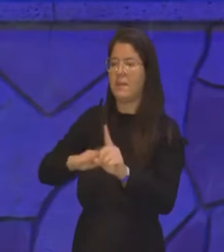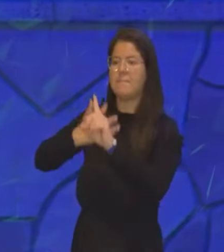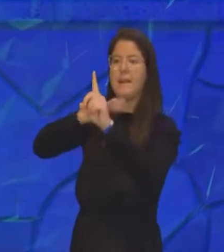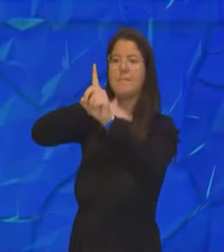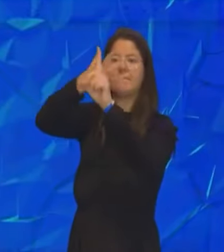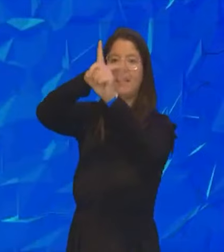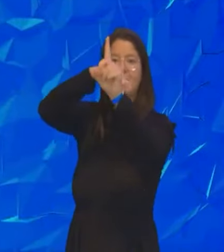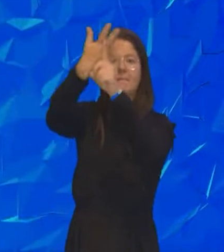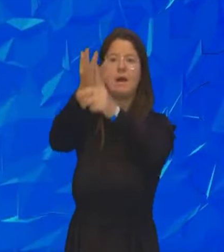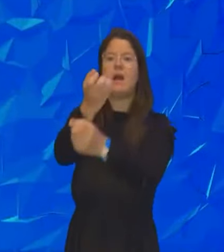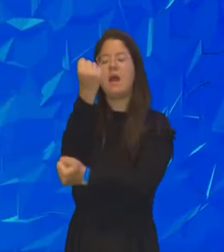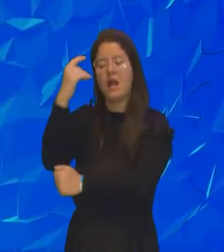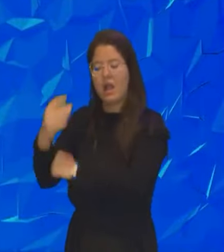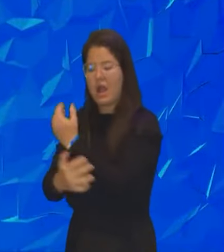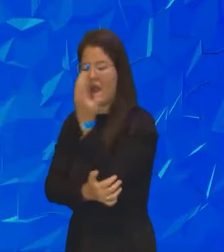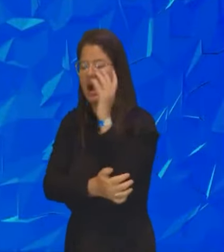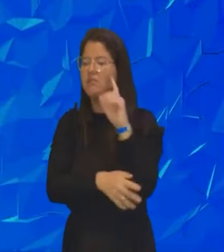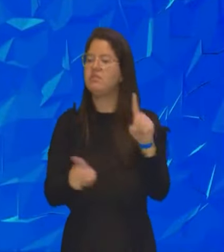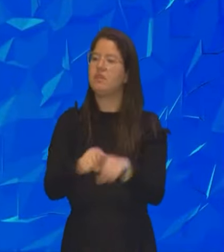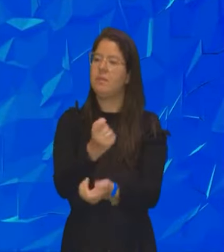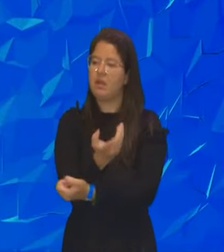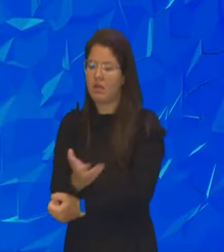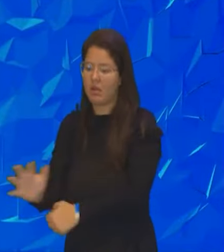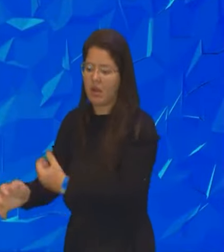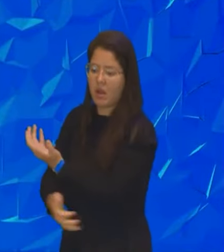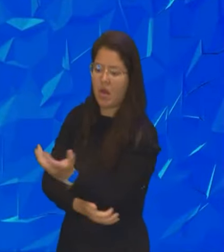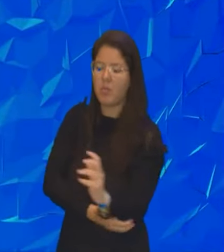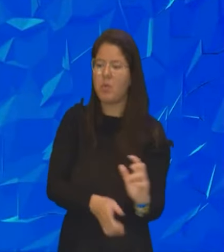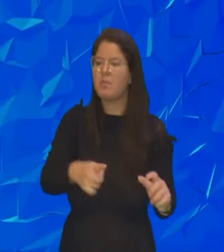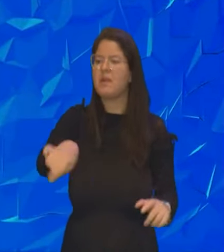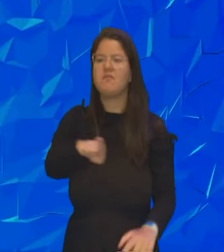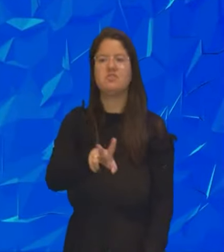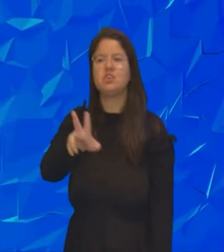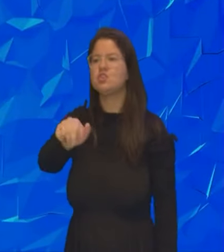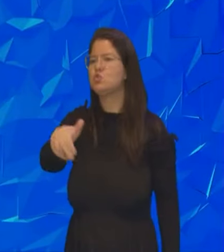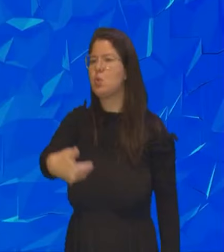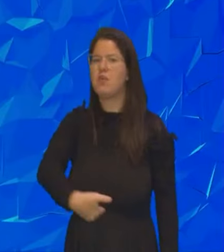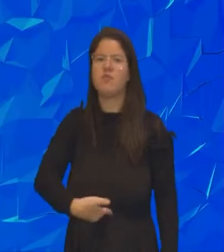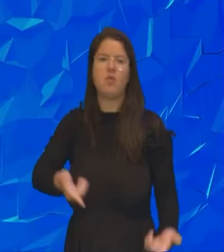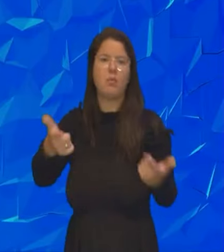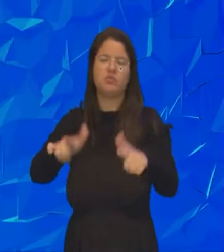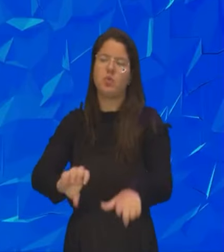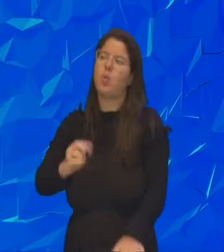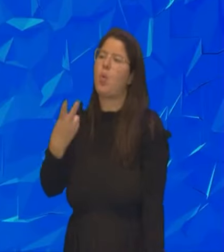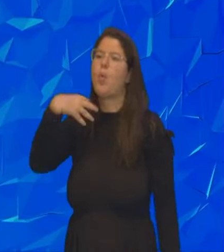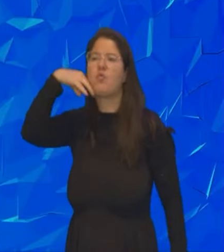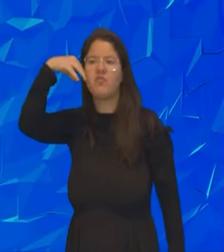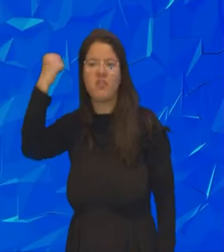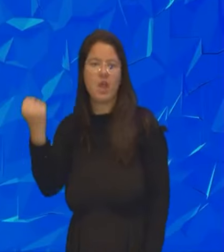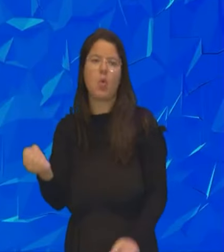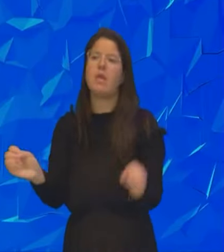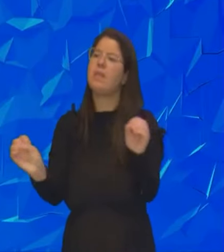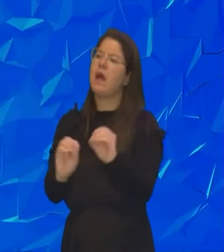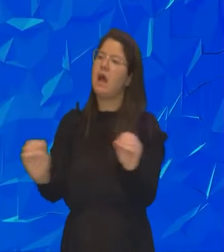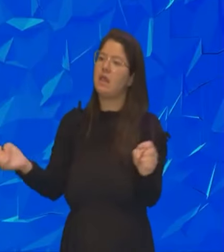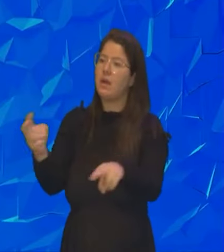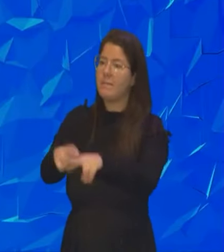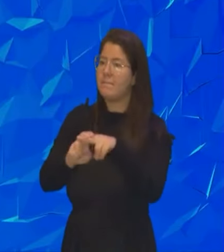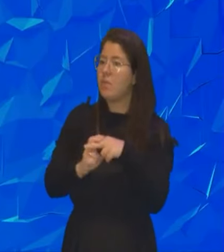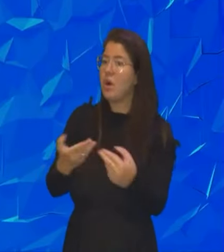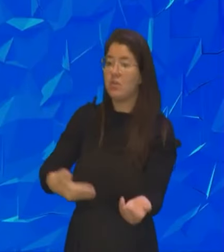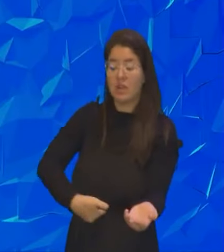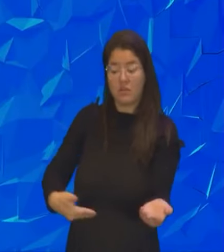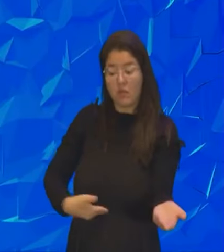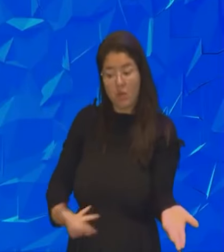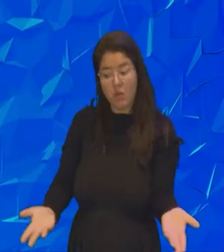frutos das árvores e as colheitas do campo, para que vocês nunca mais passem vergonha entre as nações por causa da